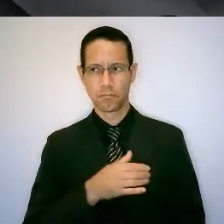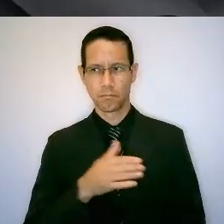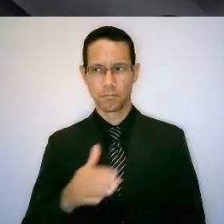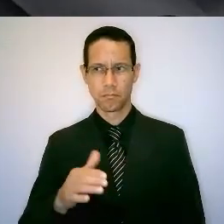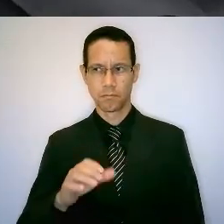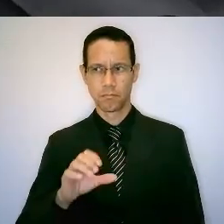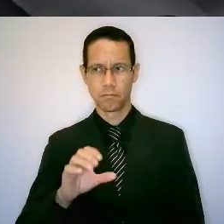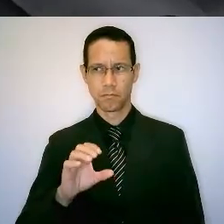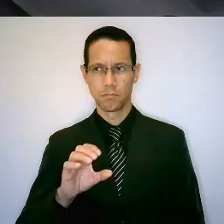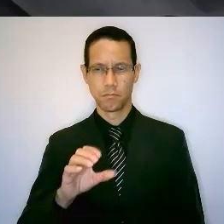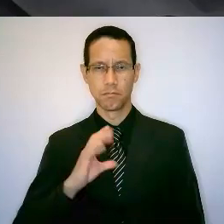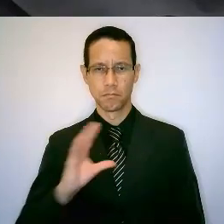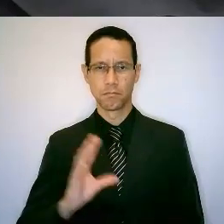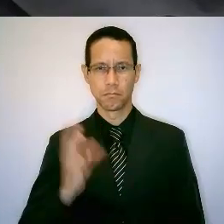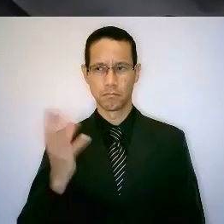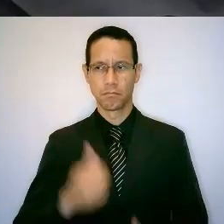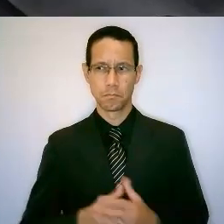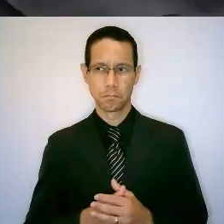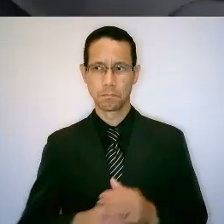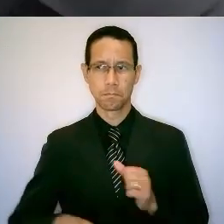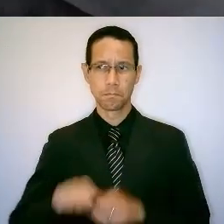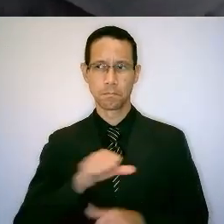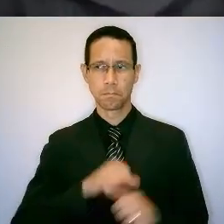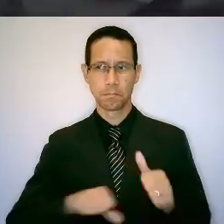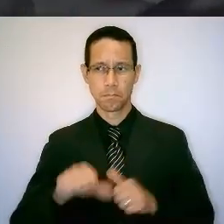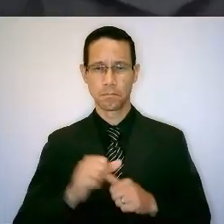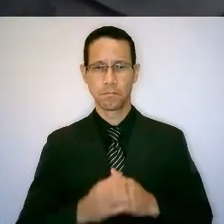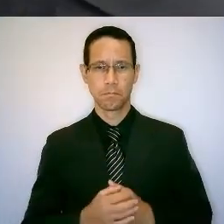aconteceu com relação a